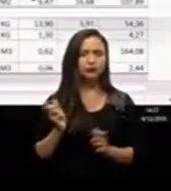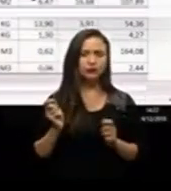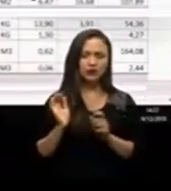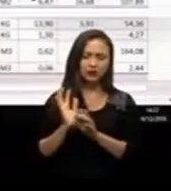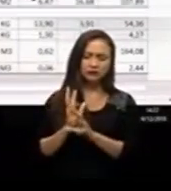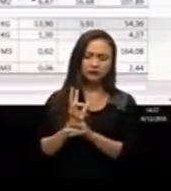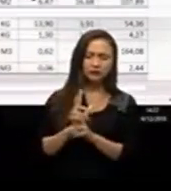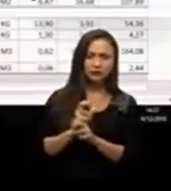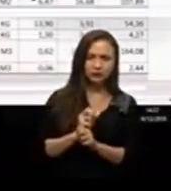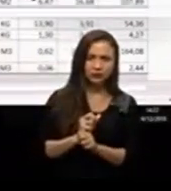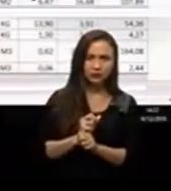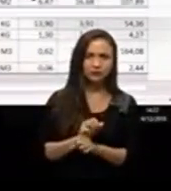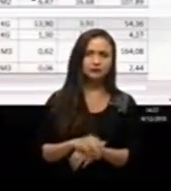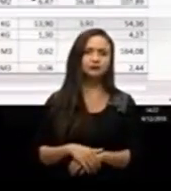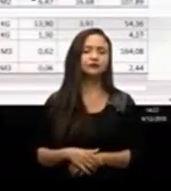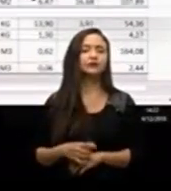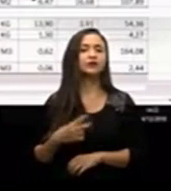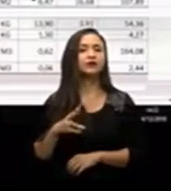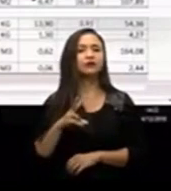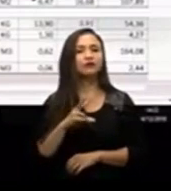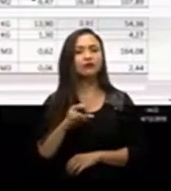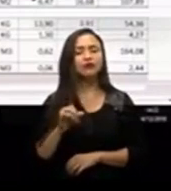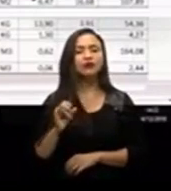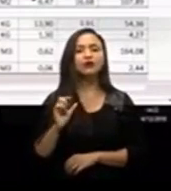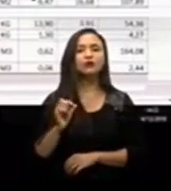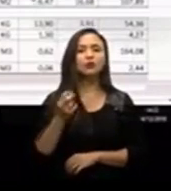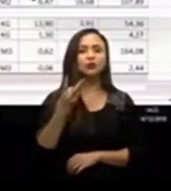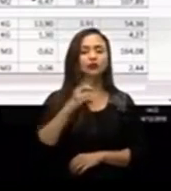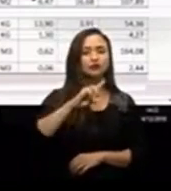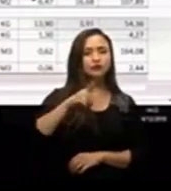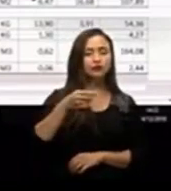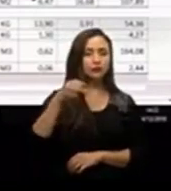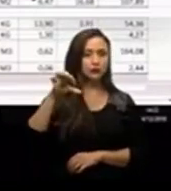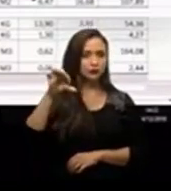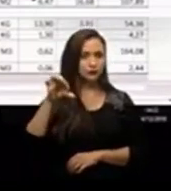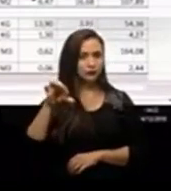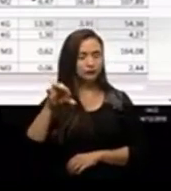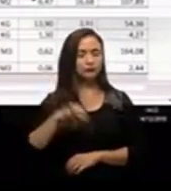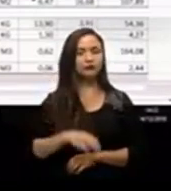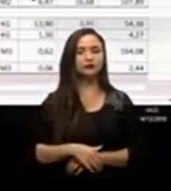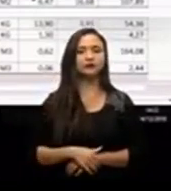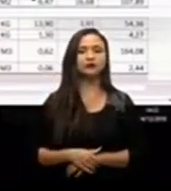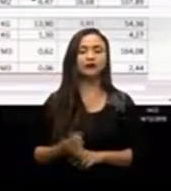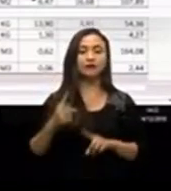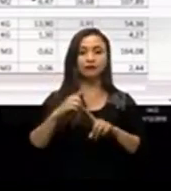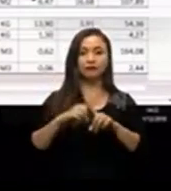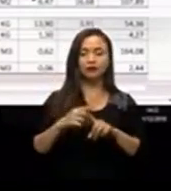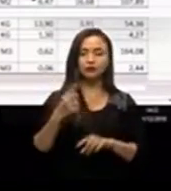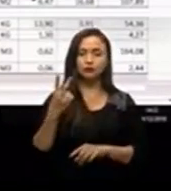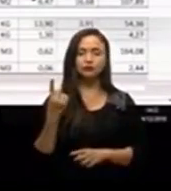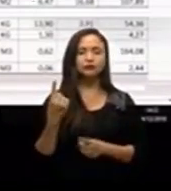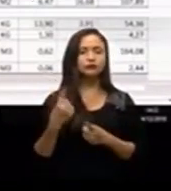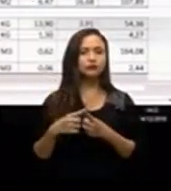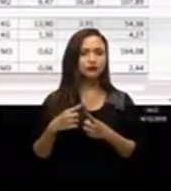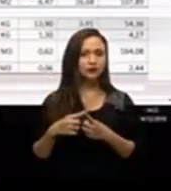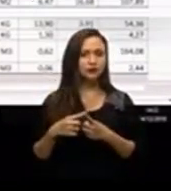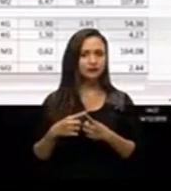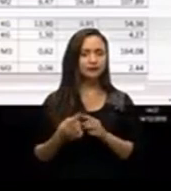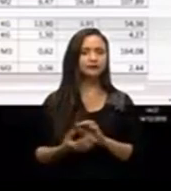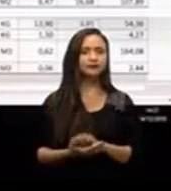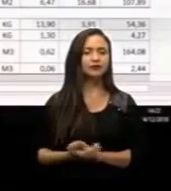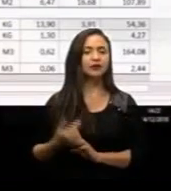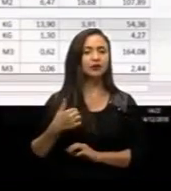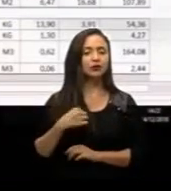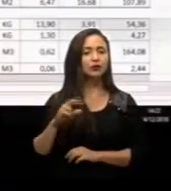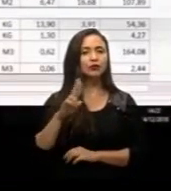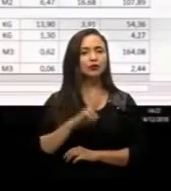concreto, a gente vai ter 2,9 vezes 2. Por quê? Porque eu estou pegando